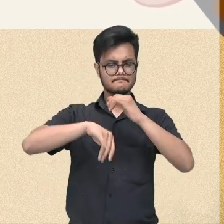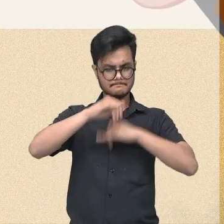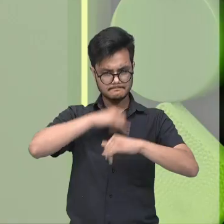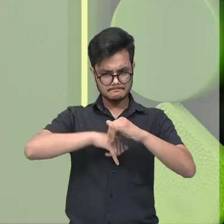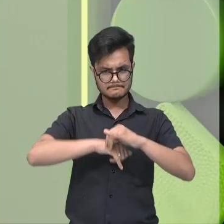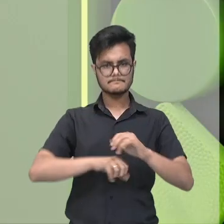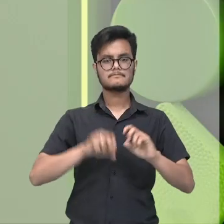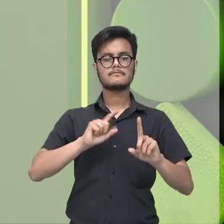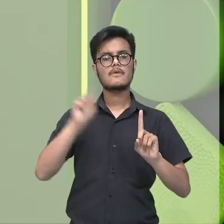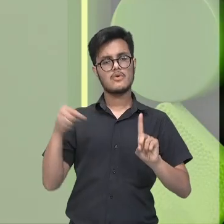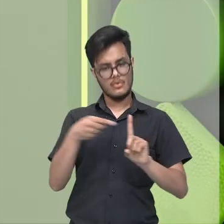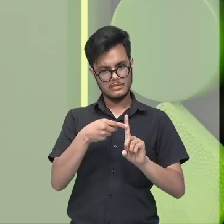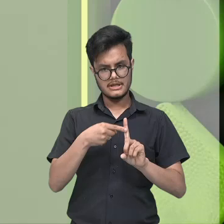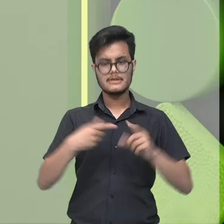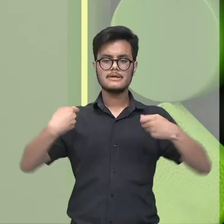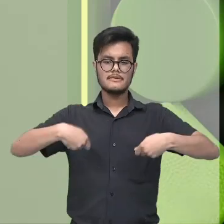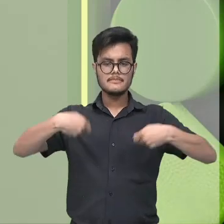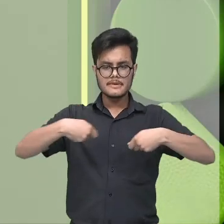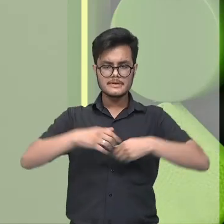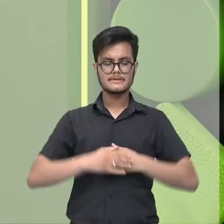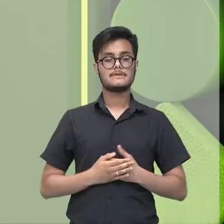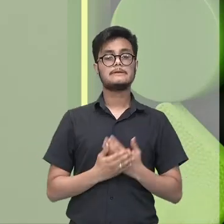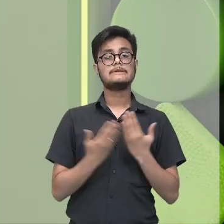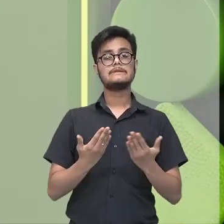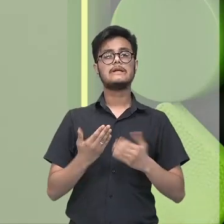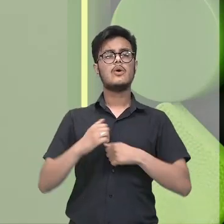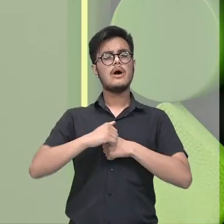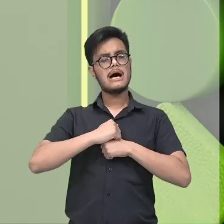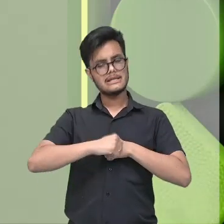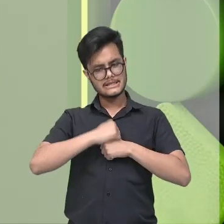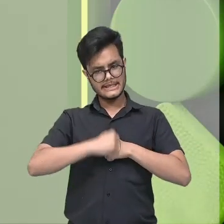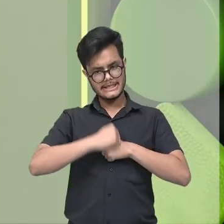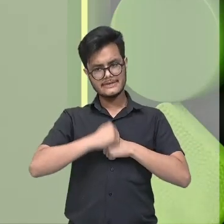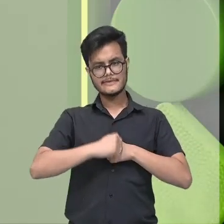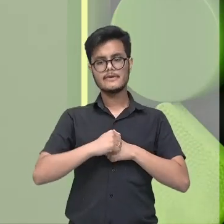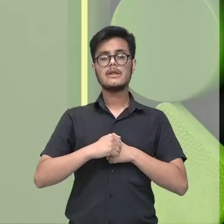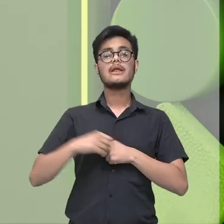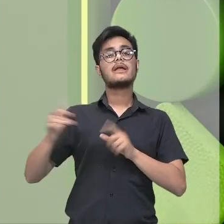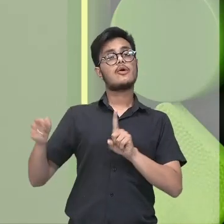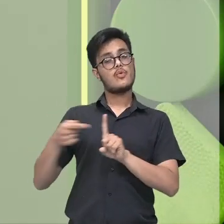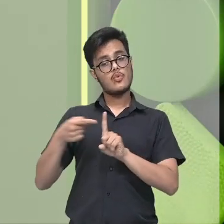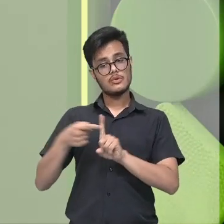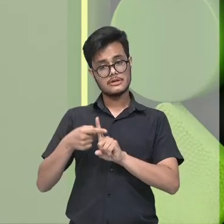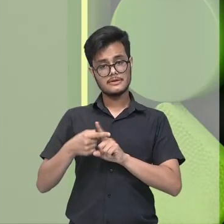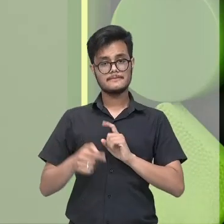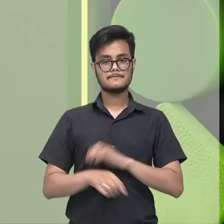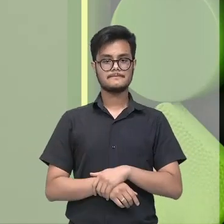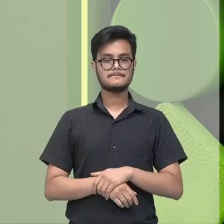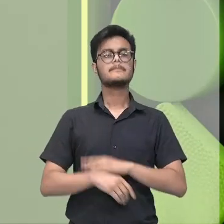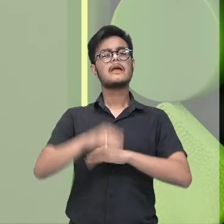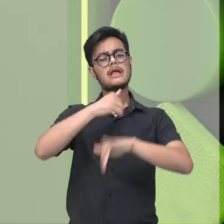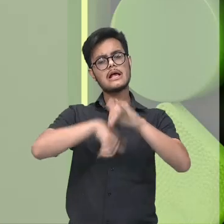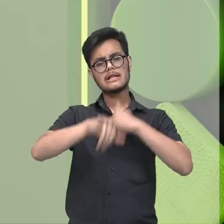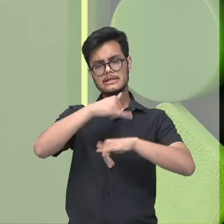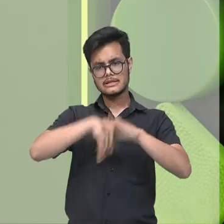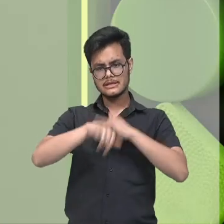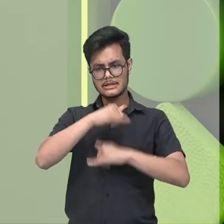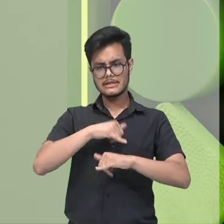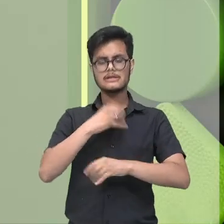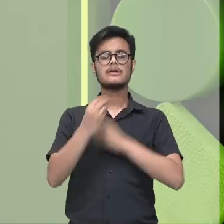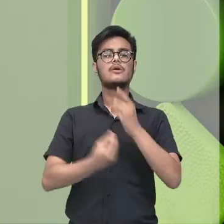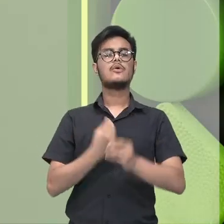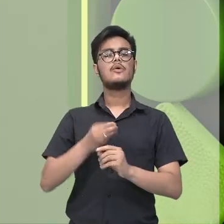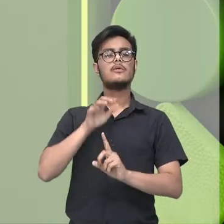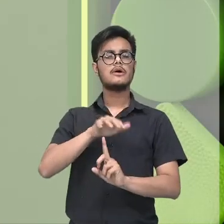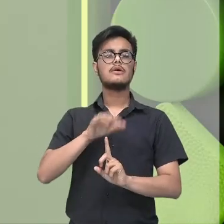vou encostar, o atrito eu vou atritar, e a eletrização por